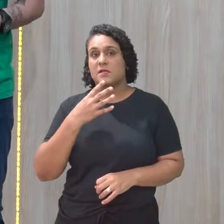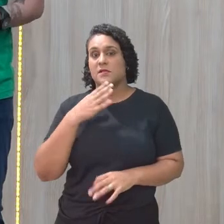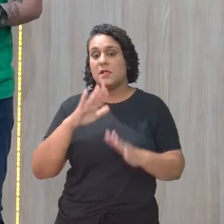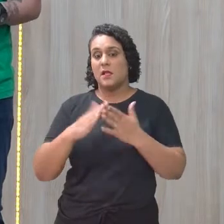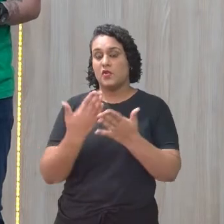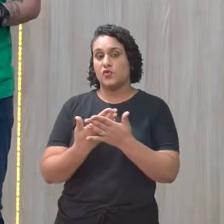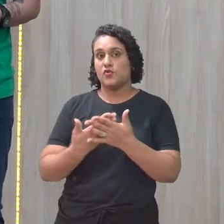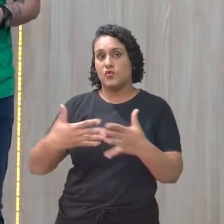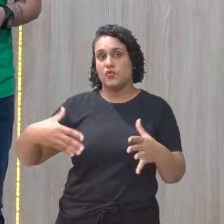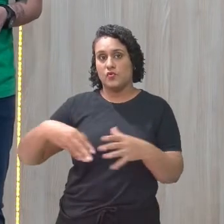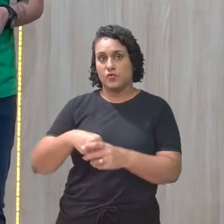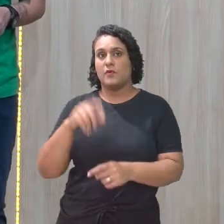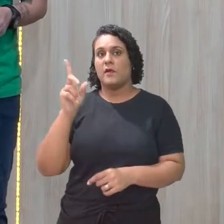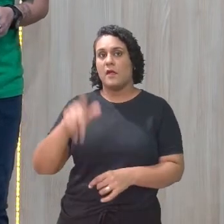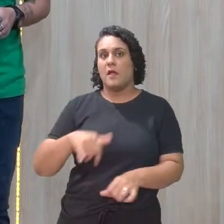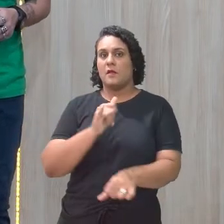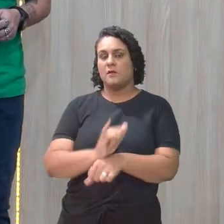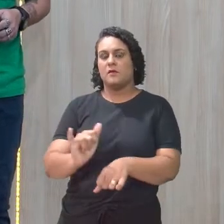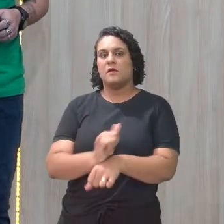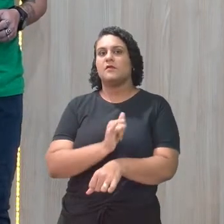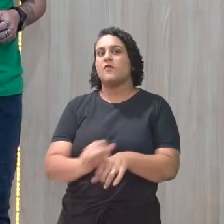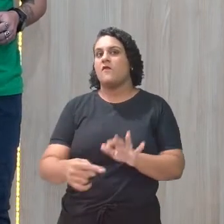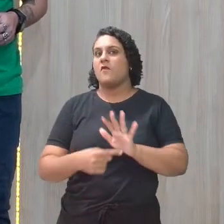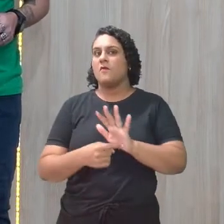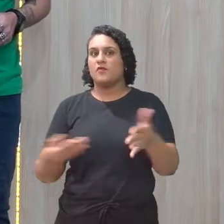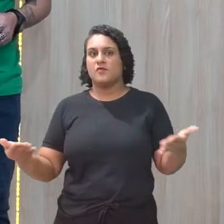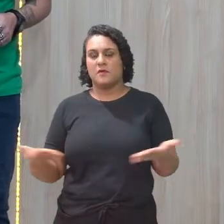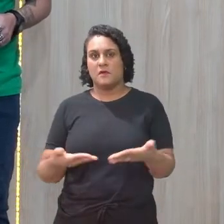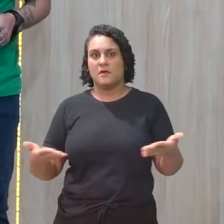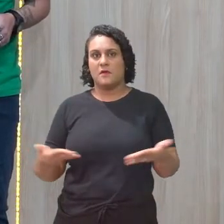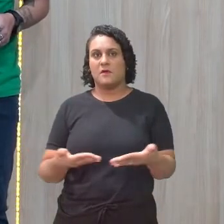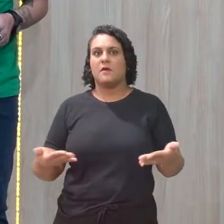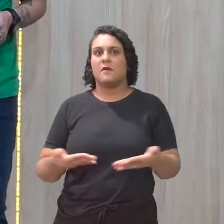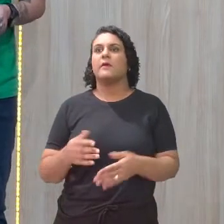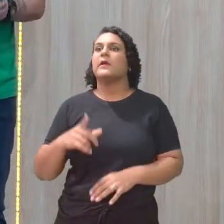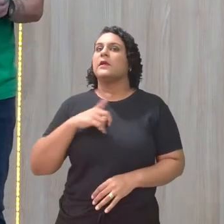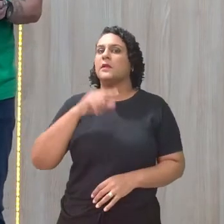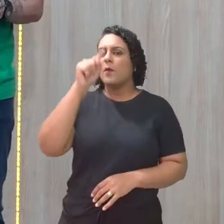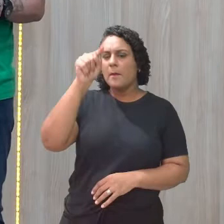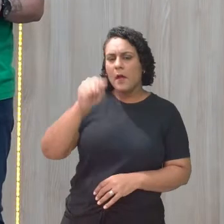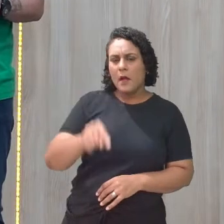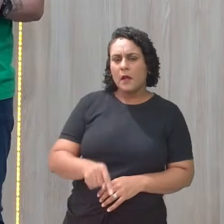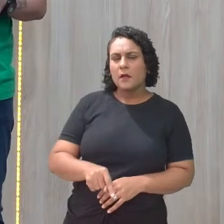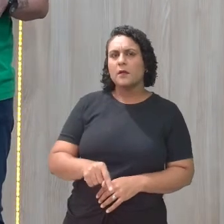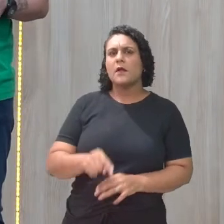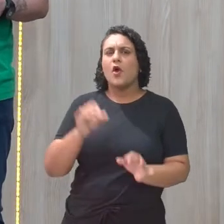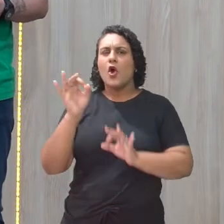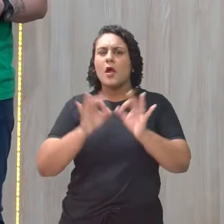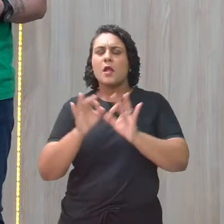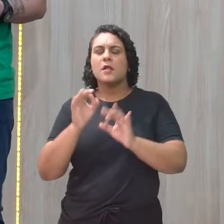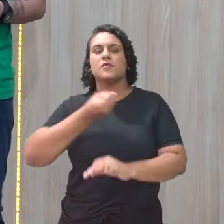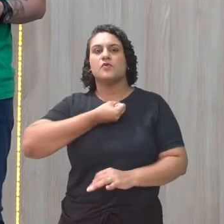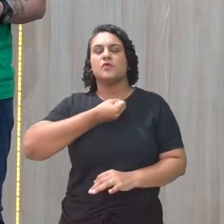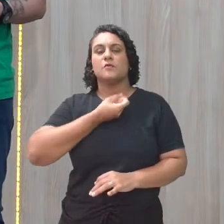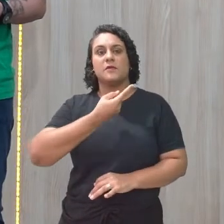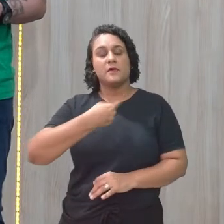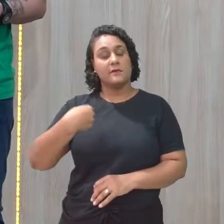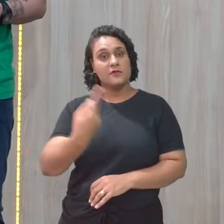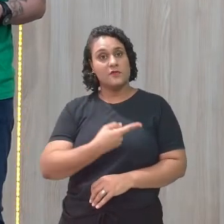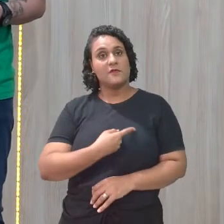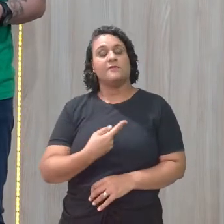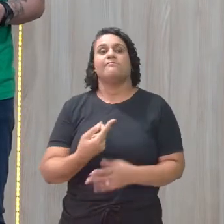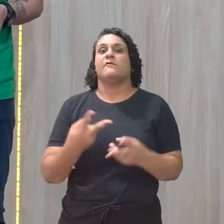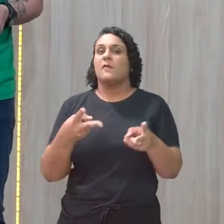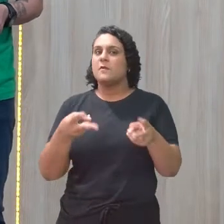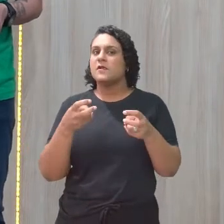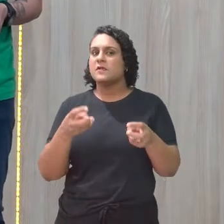é esse método que a gente vai apresentar agora, né? Aquele método da barrinha. E a gente vai perceber que esse método da barrinha